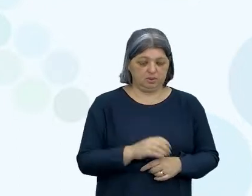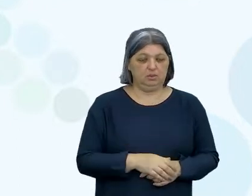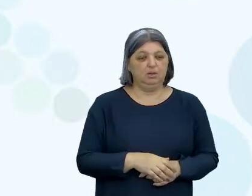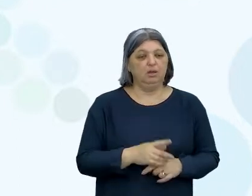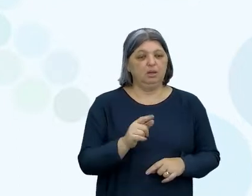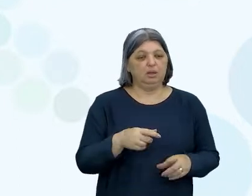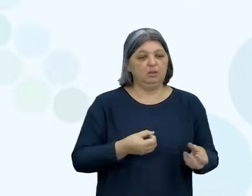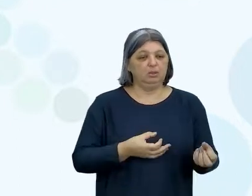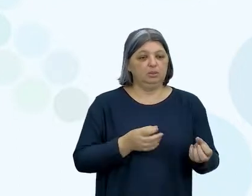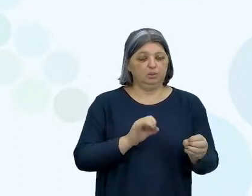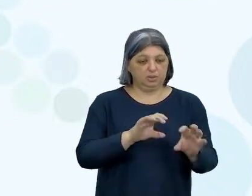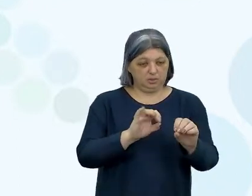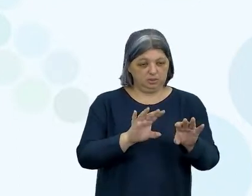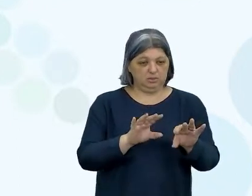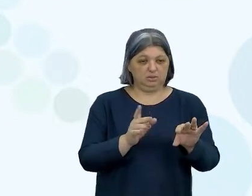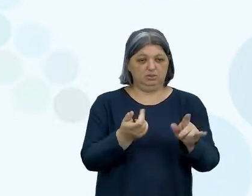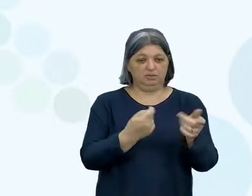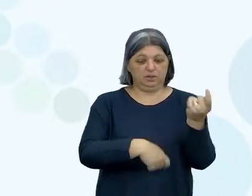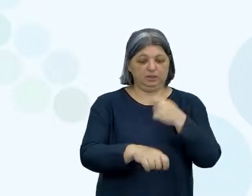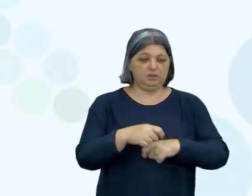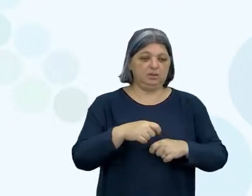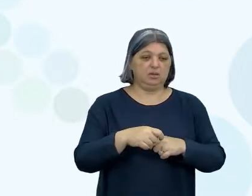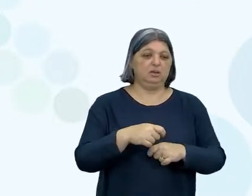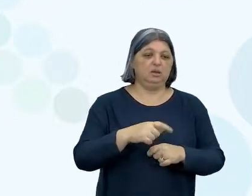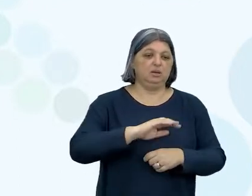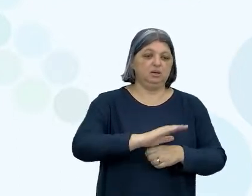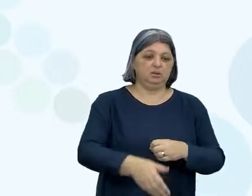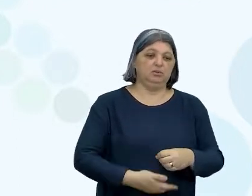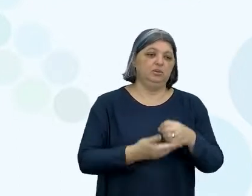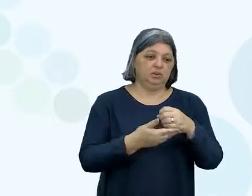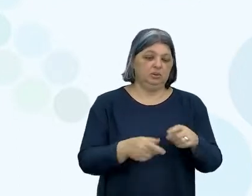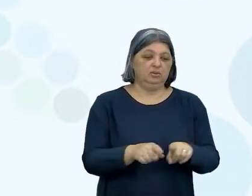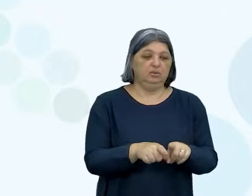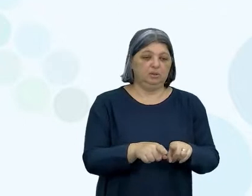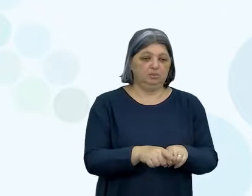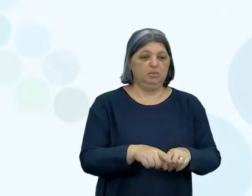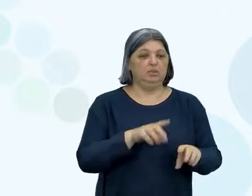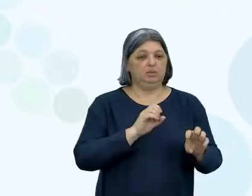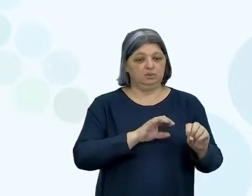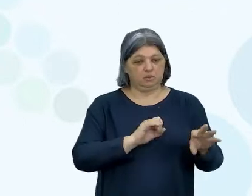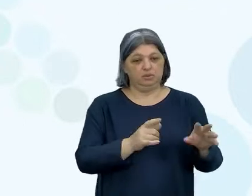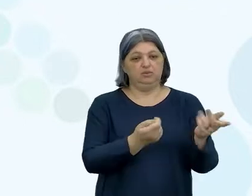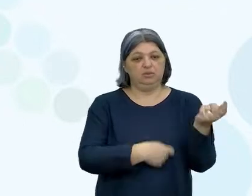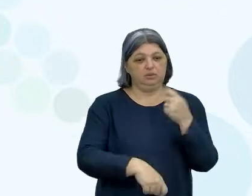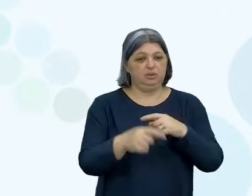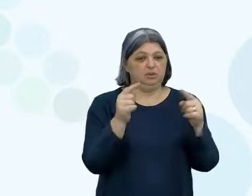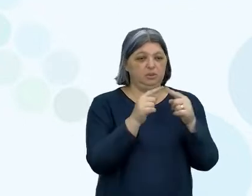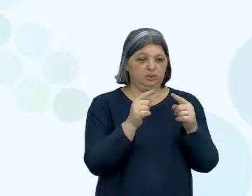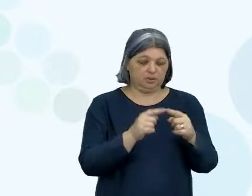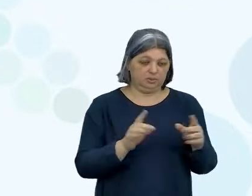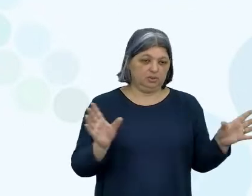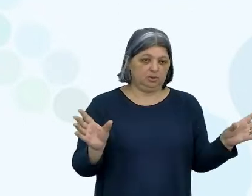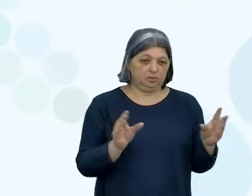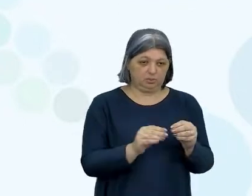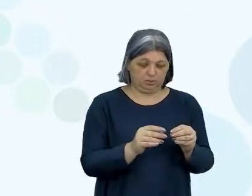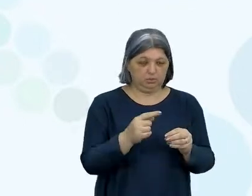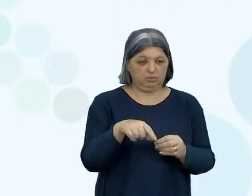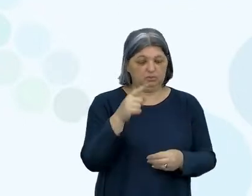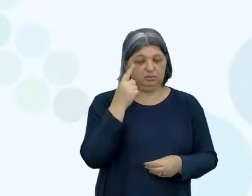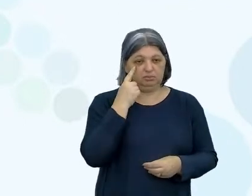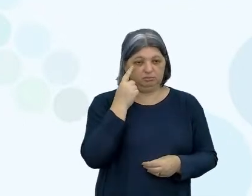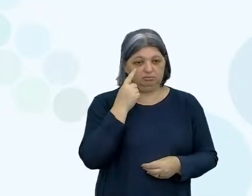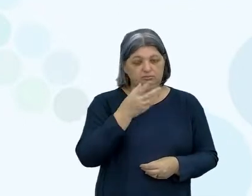educação financeira sustentável e o componente é a educação financeira em conexão. O nosso resumo aí para vocês